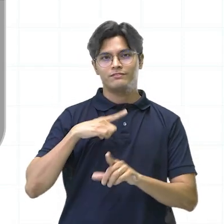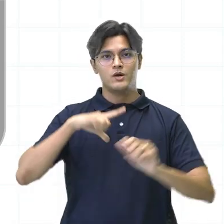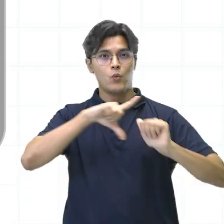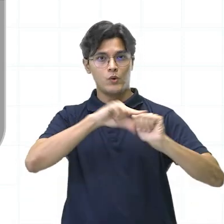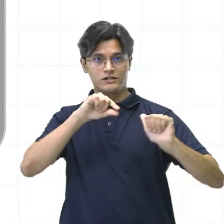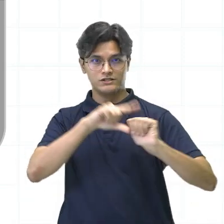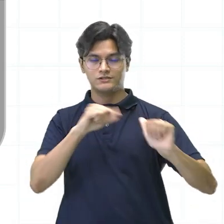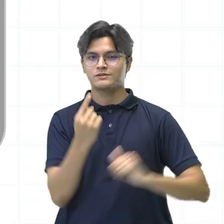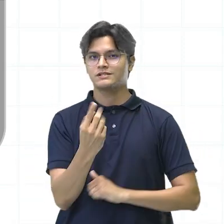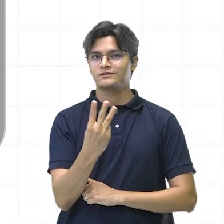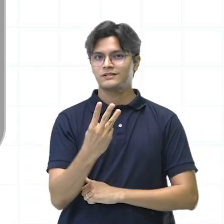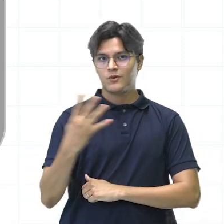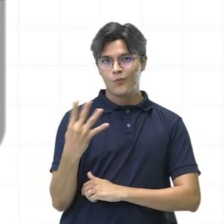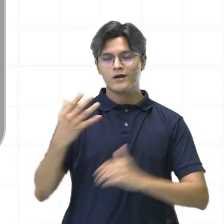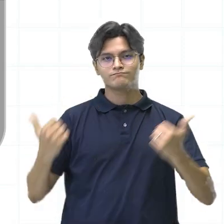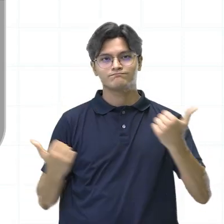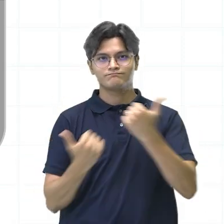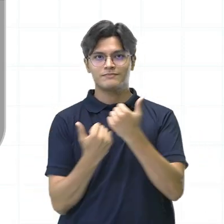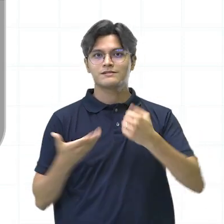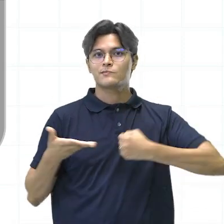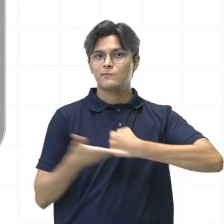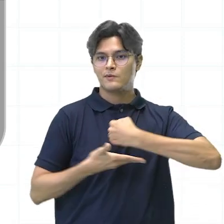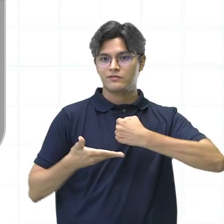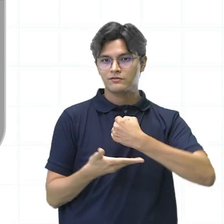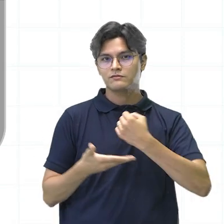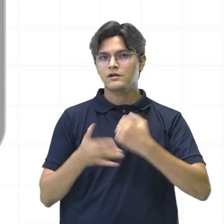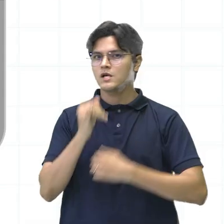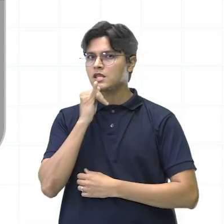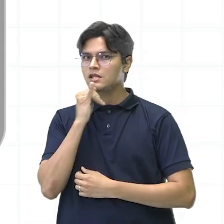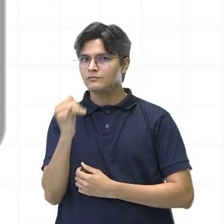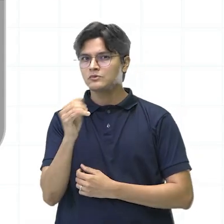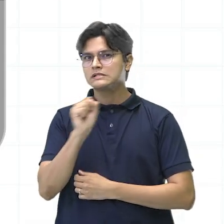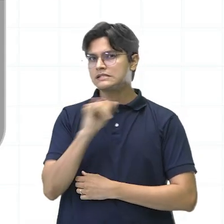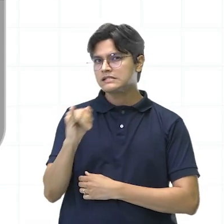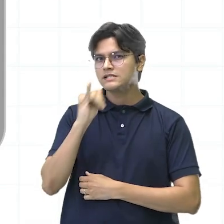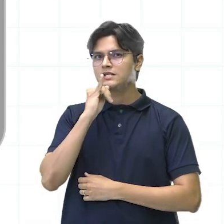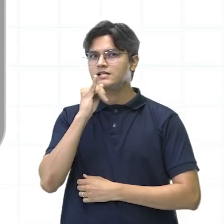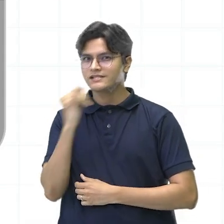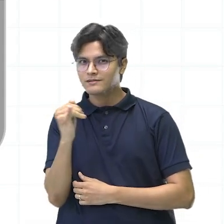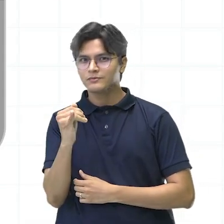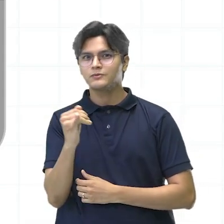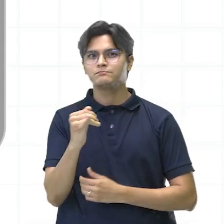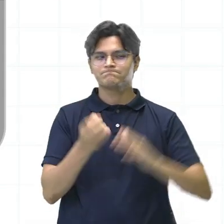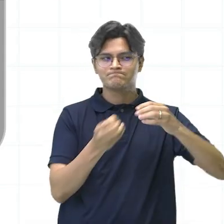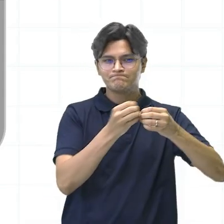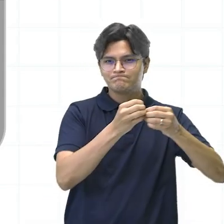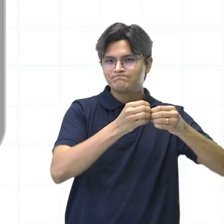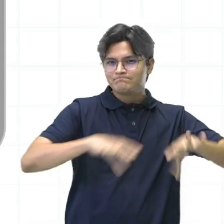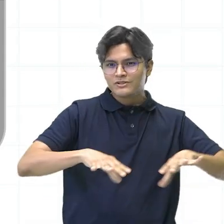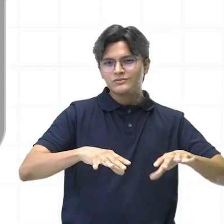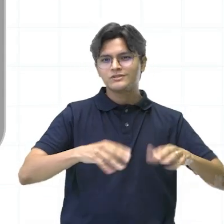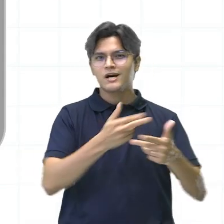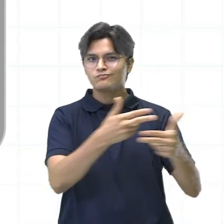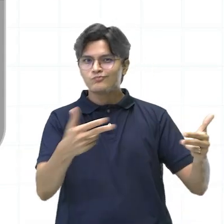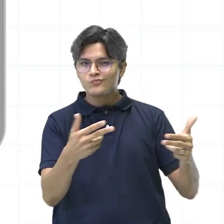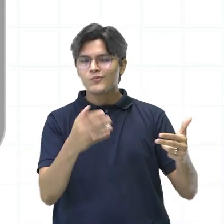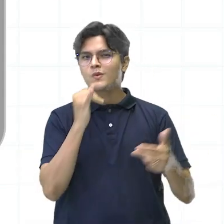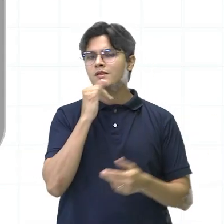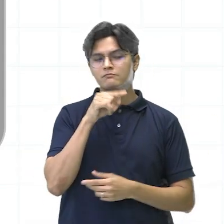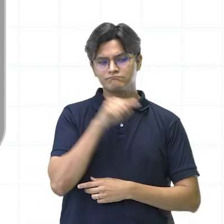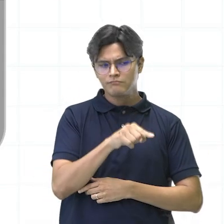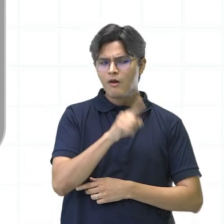nos amparar com relação à questão de atos danosos, se é patrimônio, se é importante para uma sociedade, para